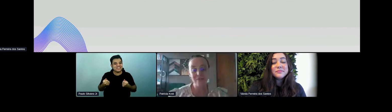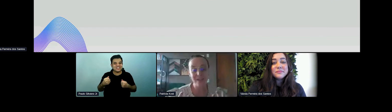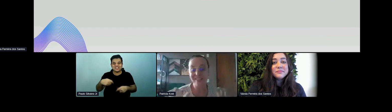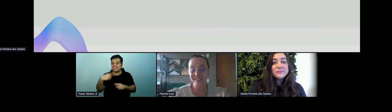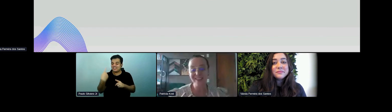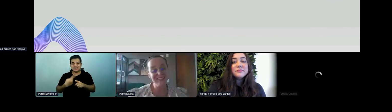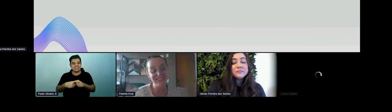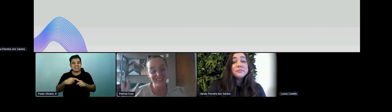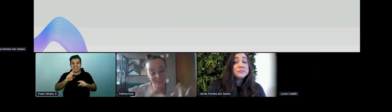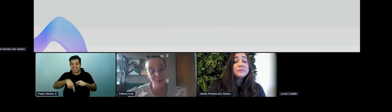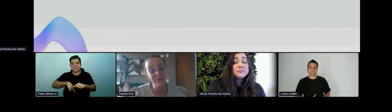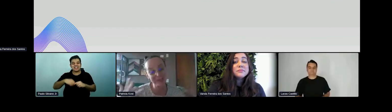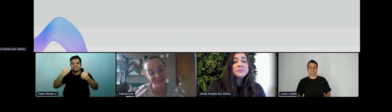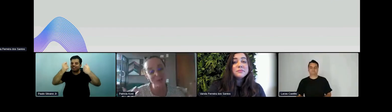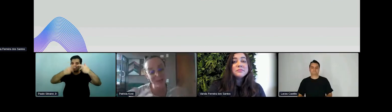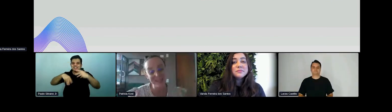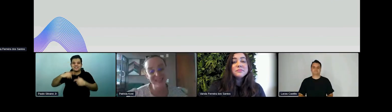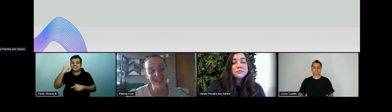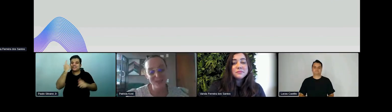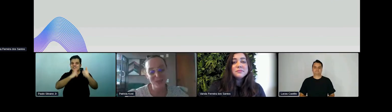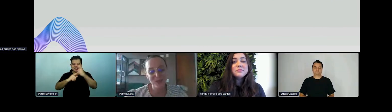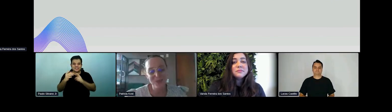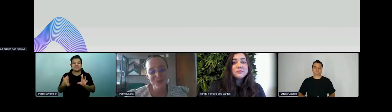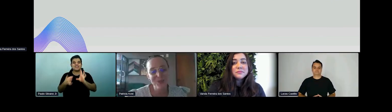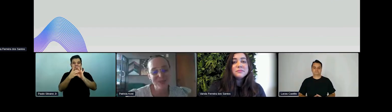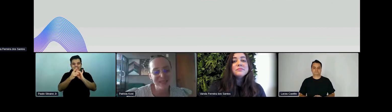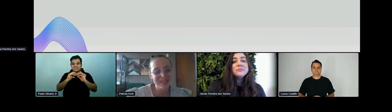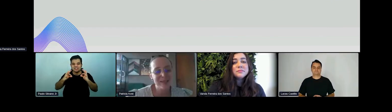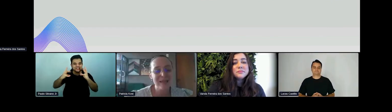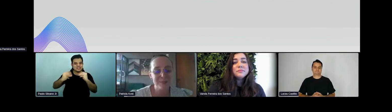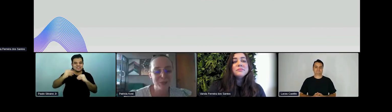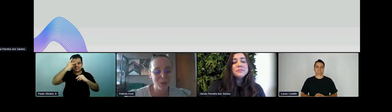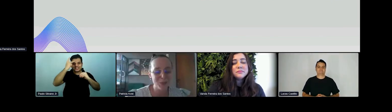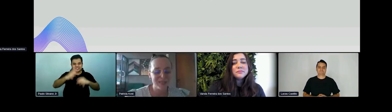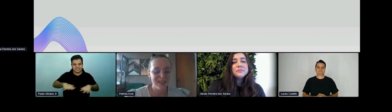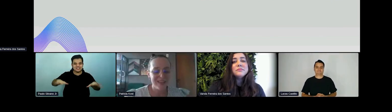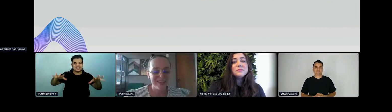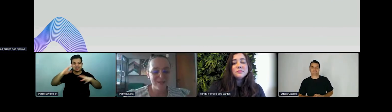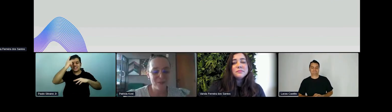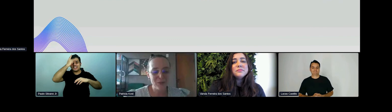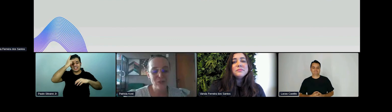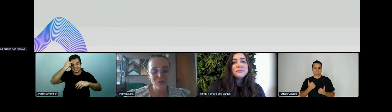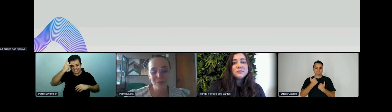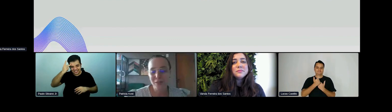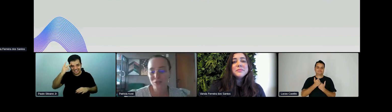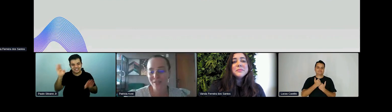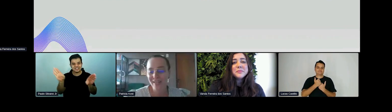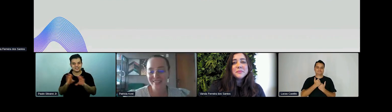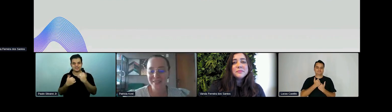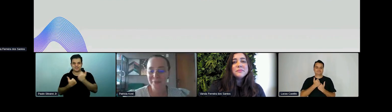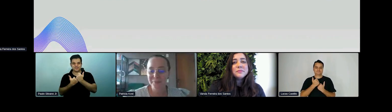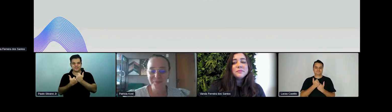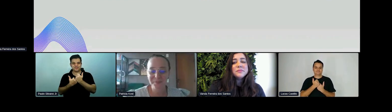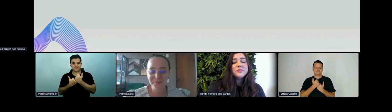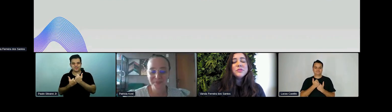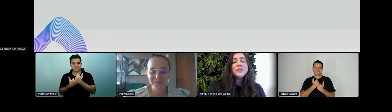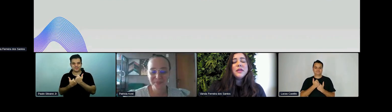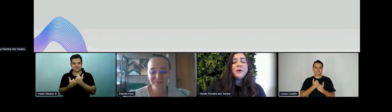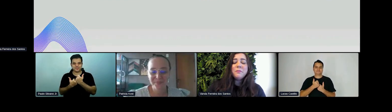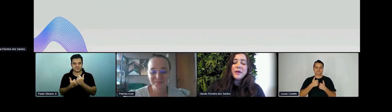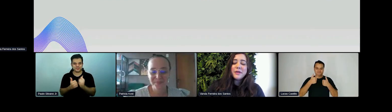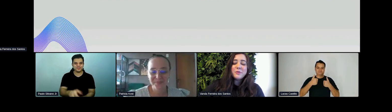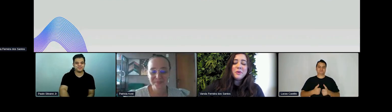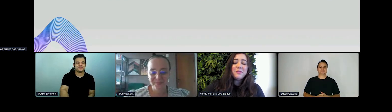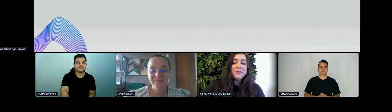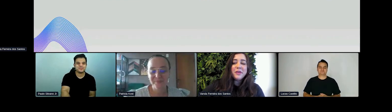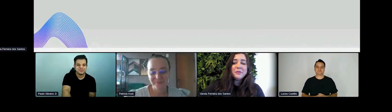a referência que a gente tem de conseguir conectar isso com todo mundo, né, as pessoas, que isso faz muita diferença.